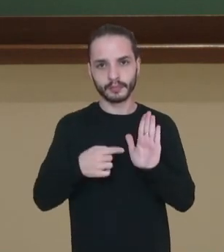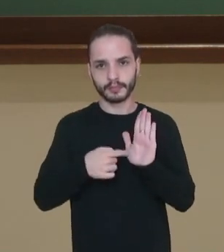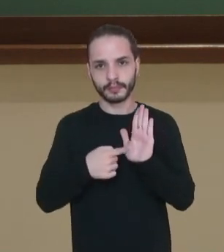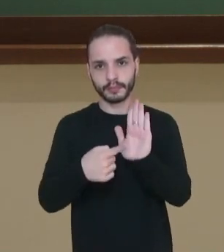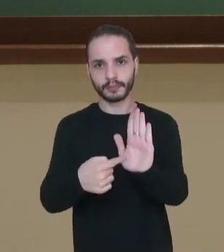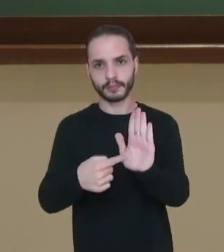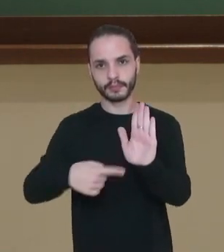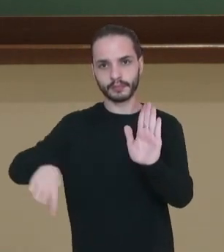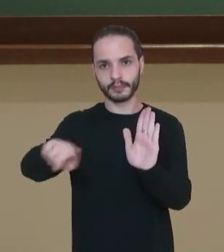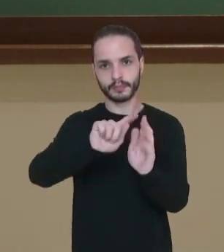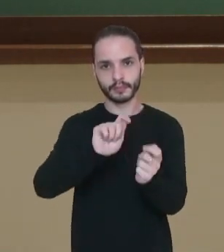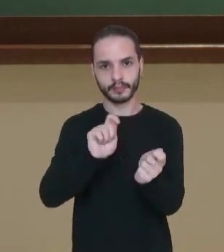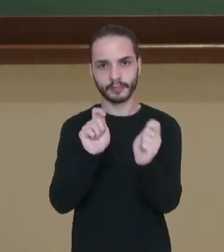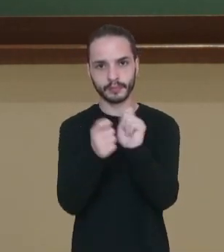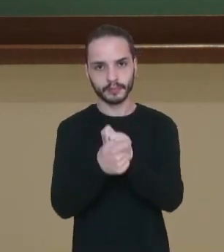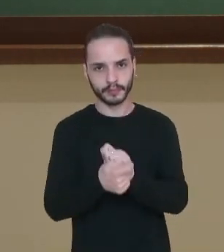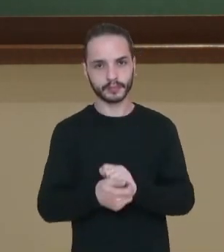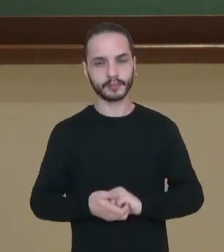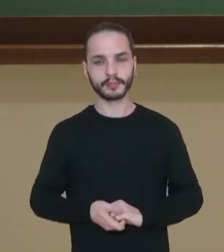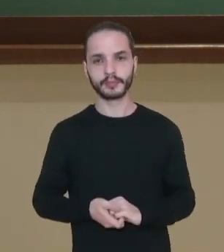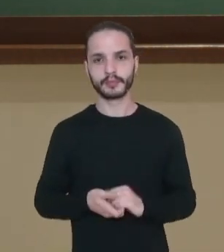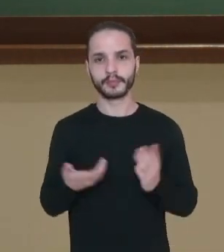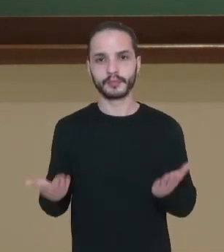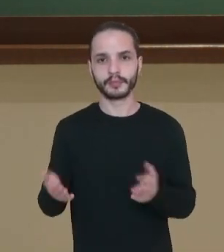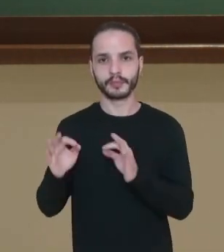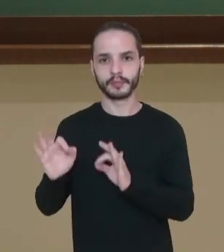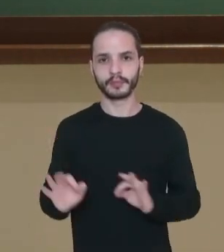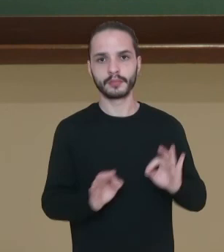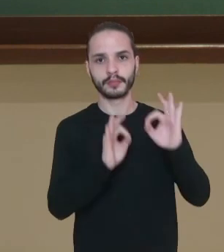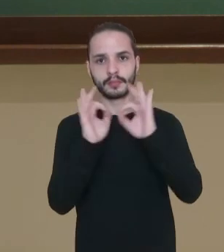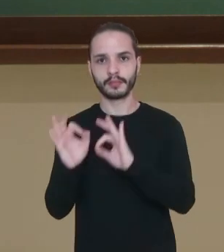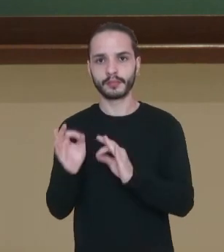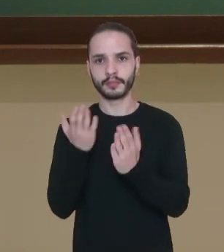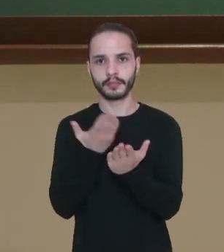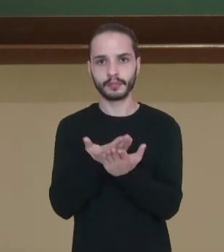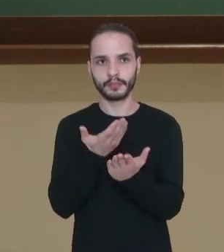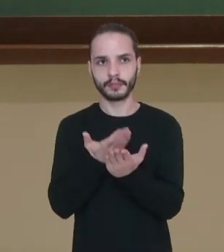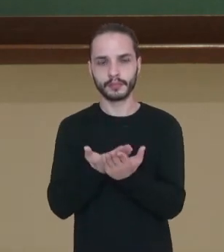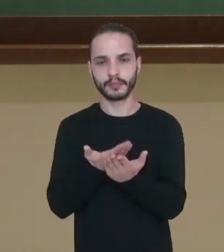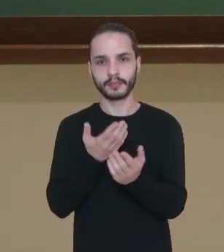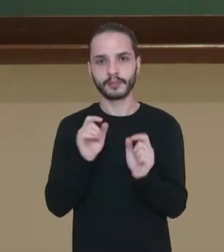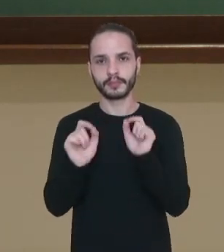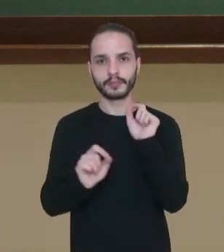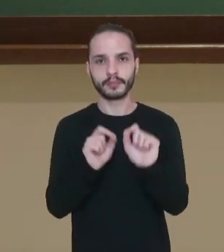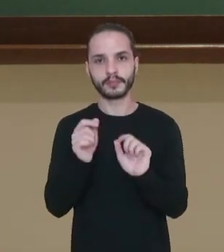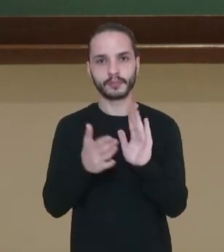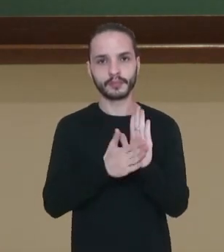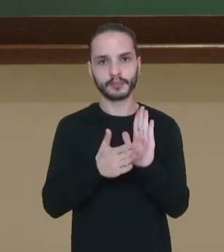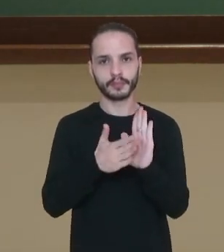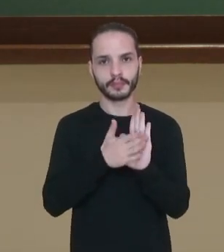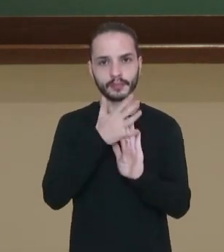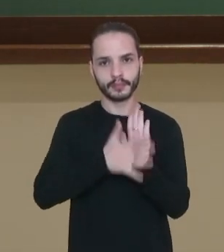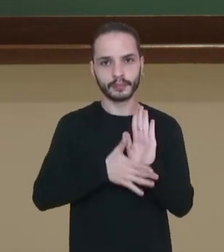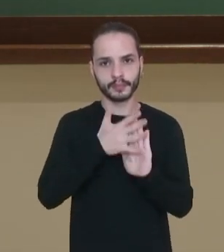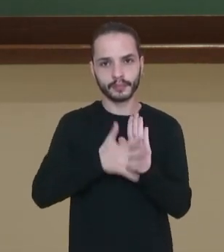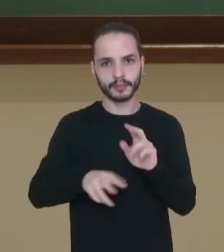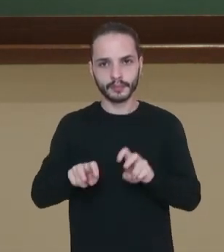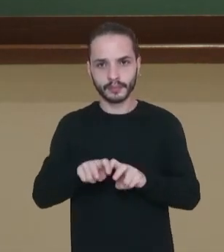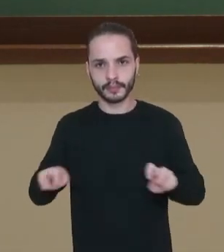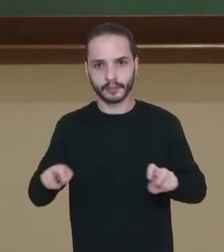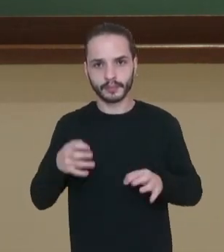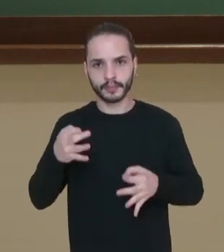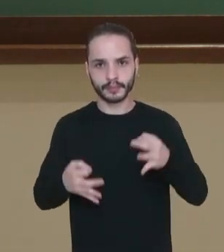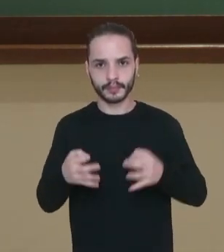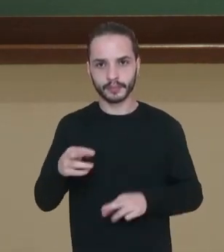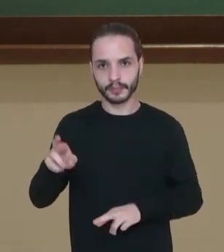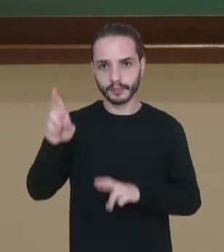às atividades mão na massa, né? Então, nessa aula, nós fizemos a proposta da elaboração de um júri simulado. Espero